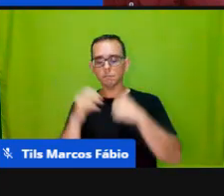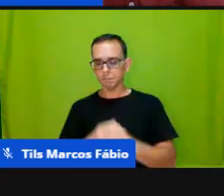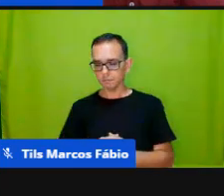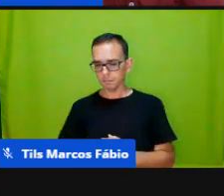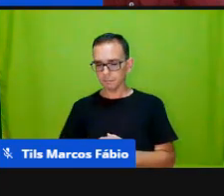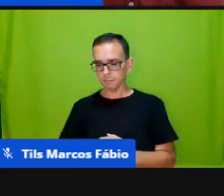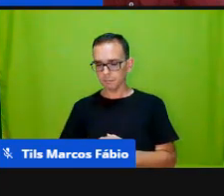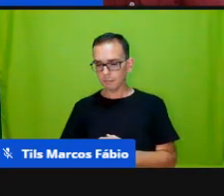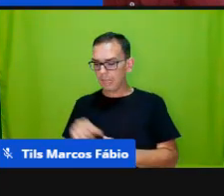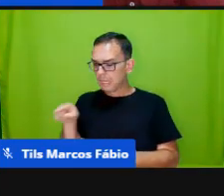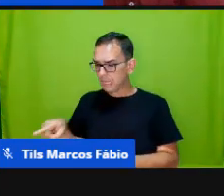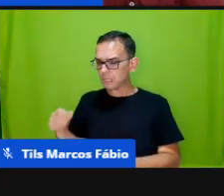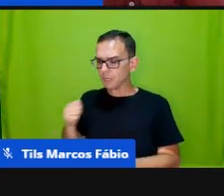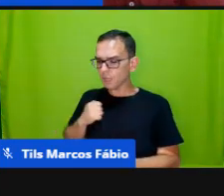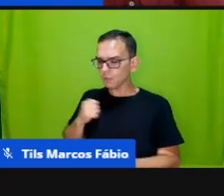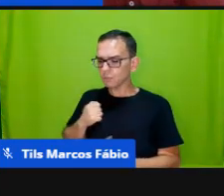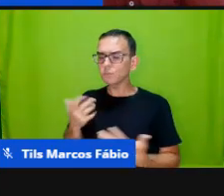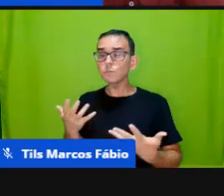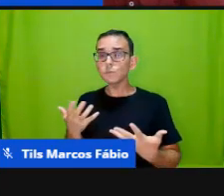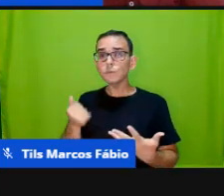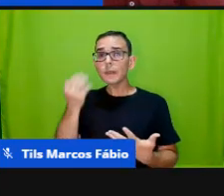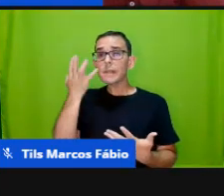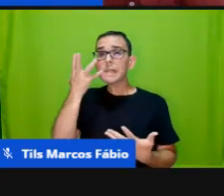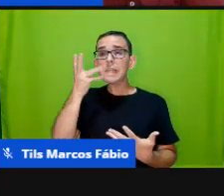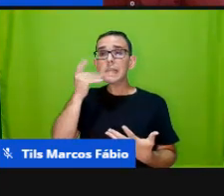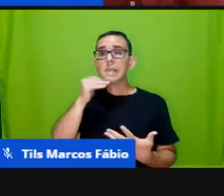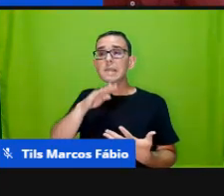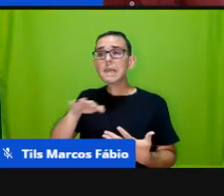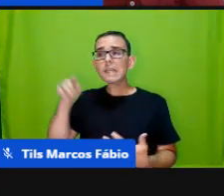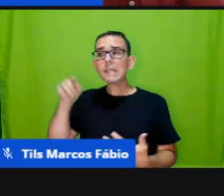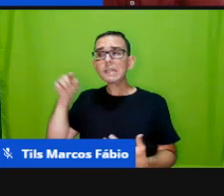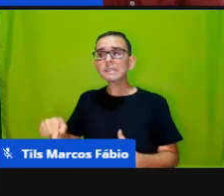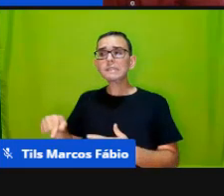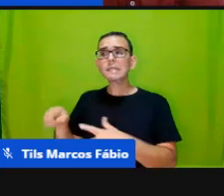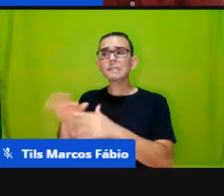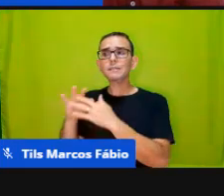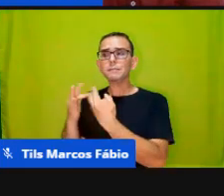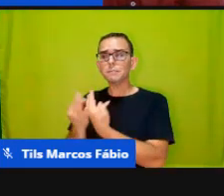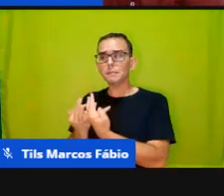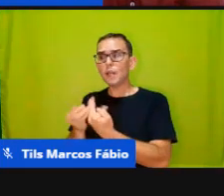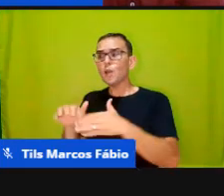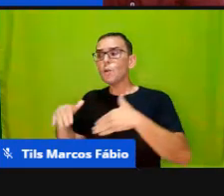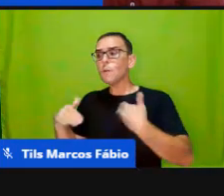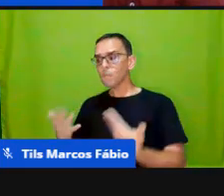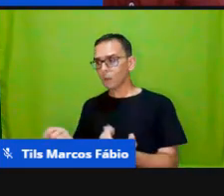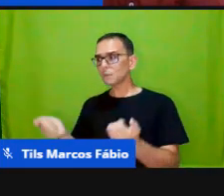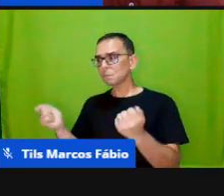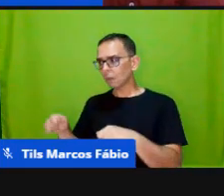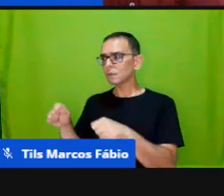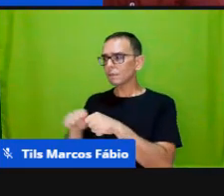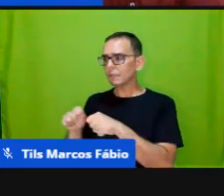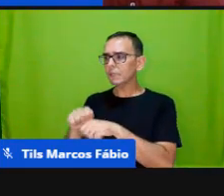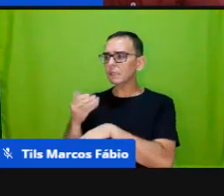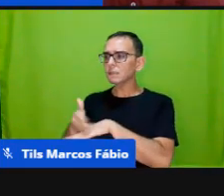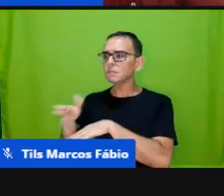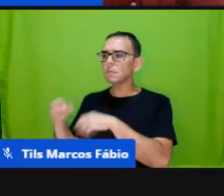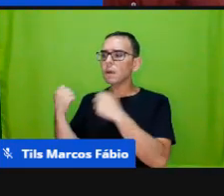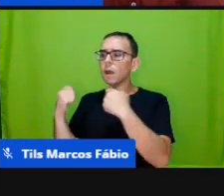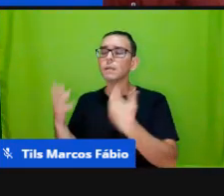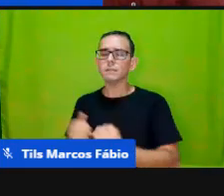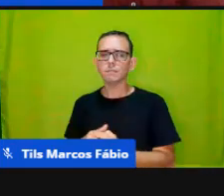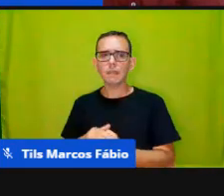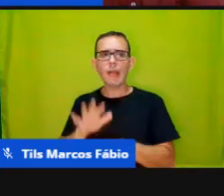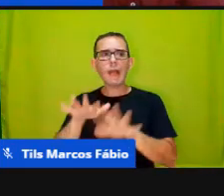aluno, né? E a criança, o filho desse casal, quando é que ele pratica esporte? Muitas das vezes a